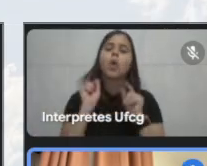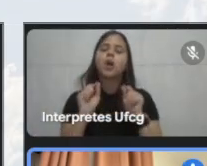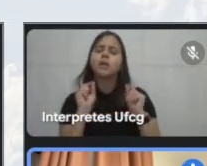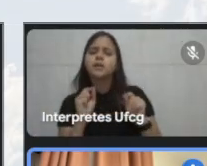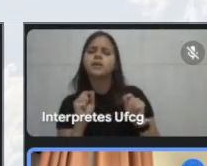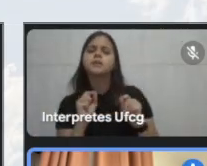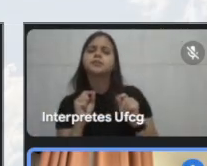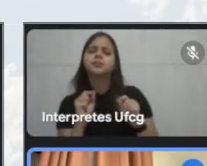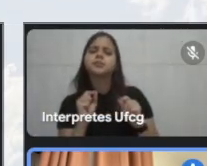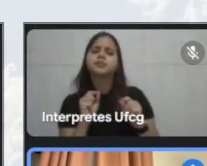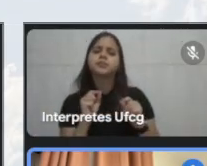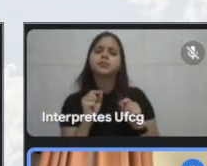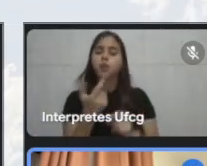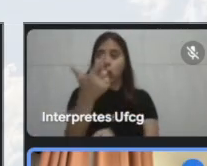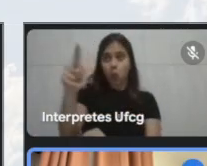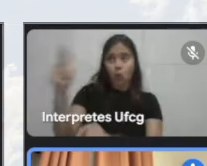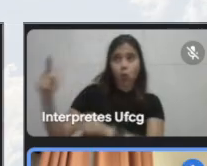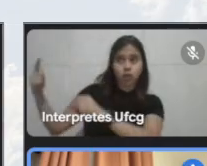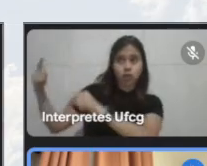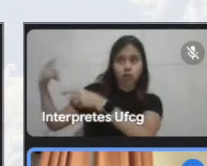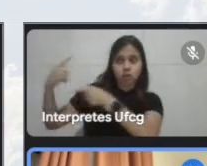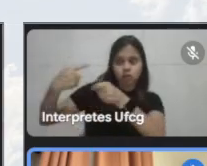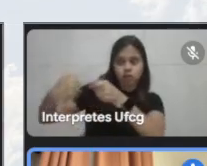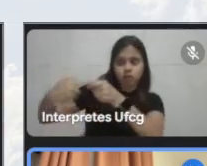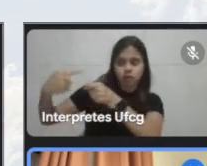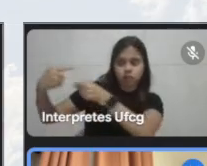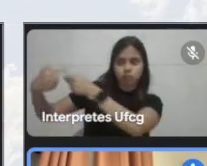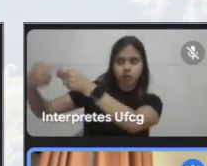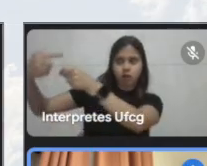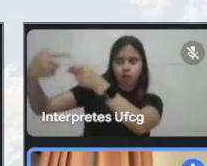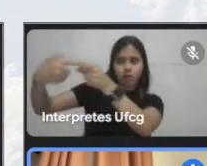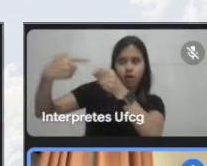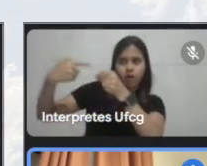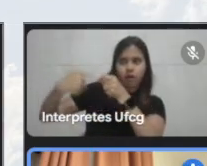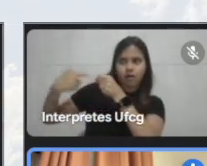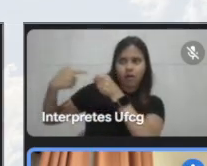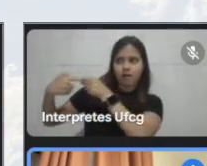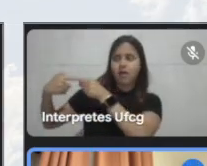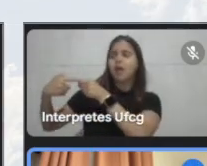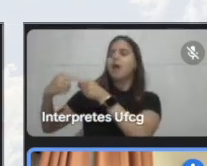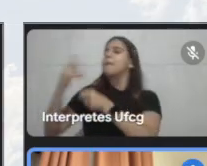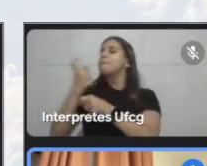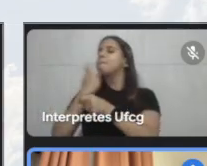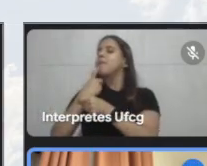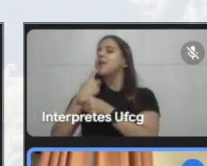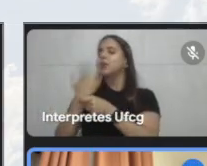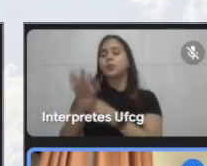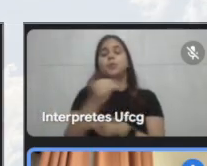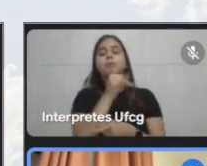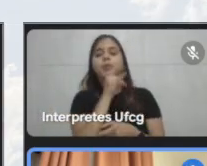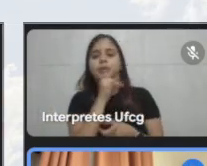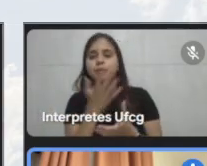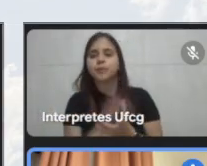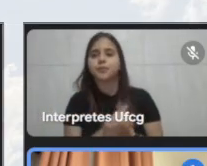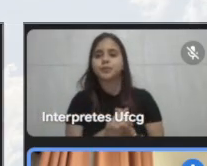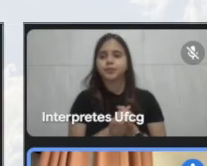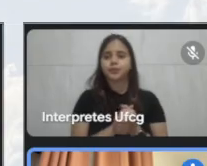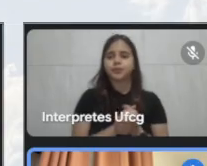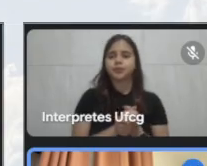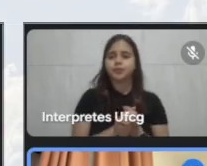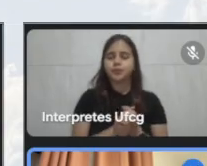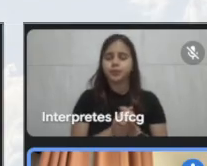a proximidade de outras cidades, além da própria cidade, sobre o fluxo daquela região. Então, por exemplo, se a gente